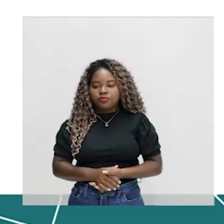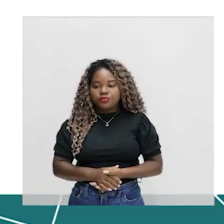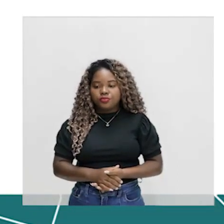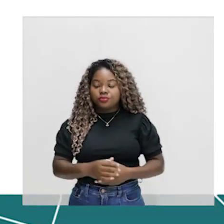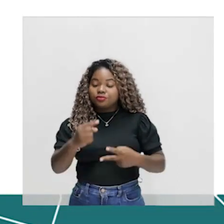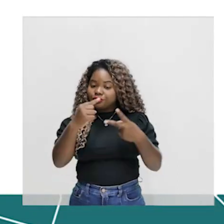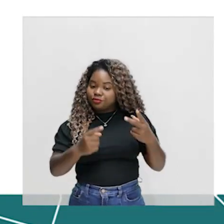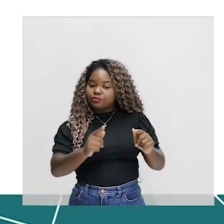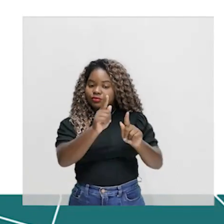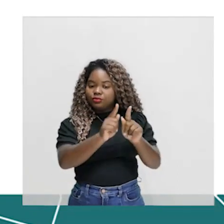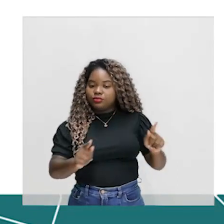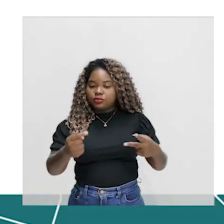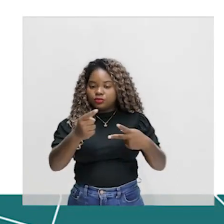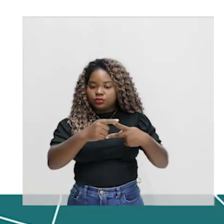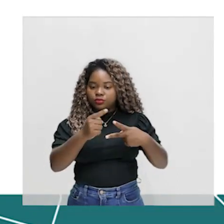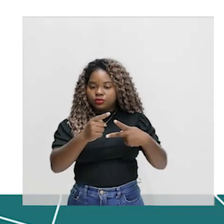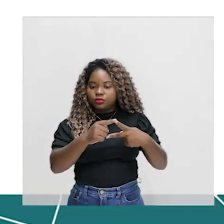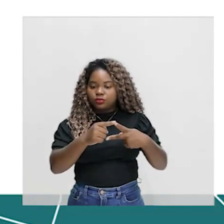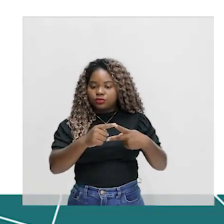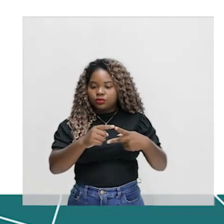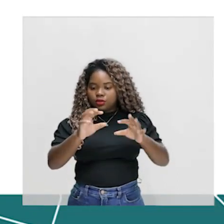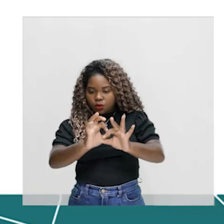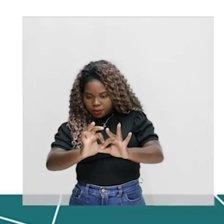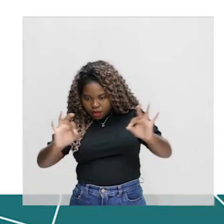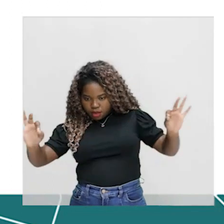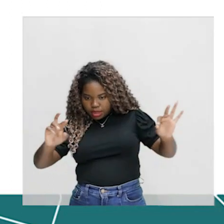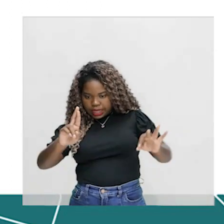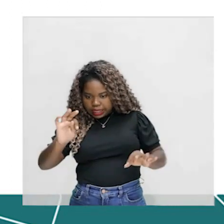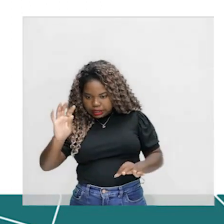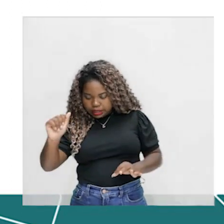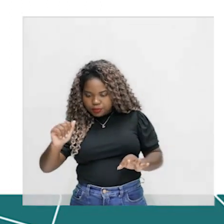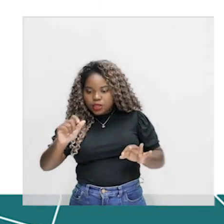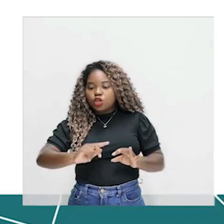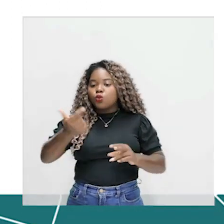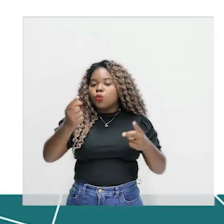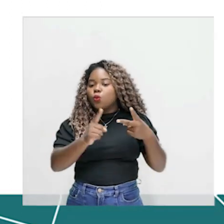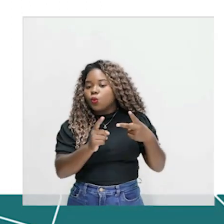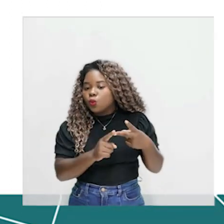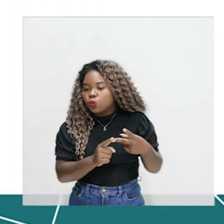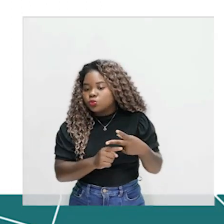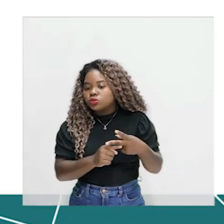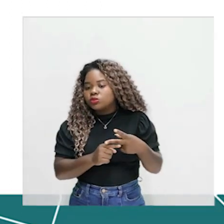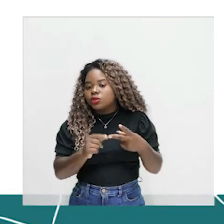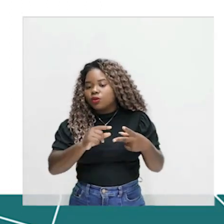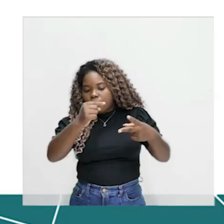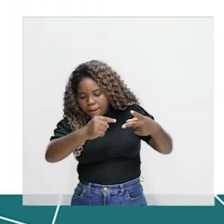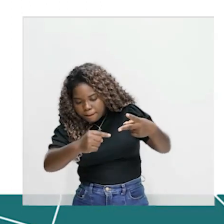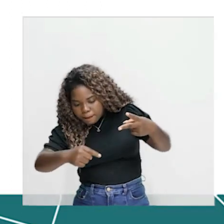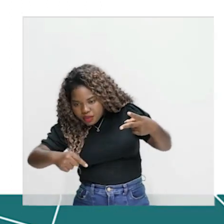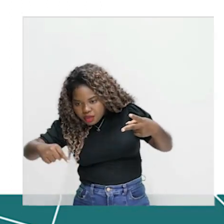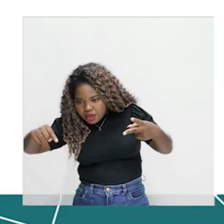gráficos né um gráfico a gente vê que é uma reta e o outro gráfico ele é meio que uma curva né